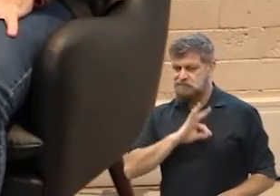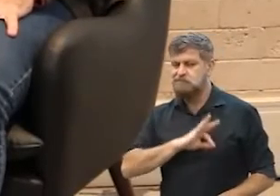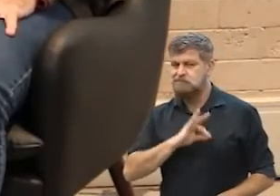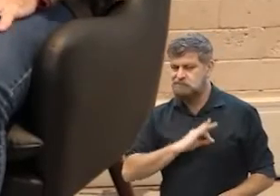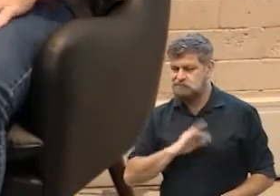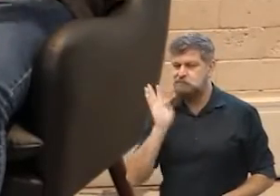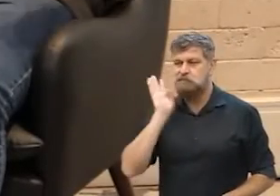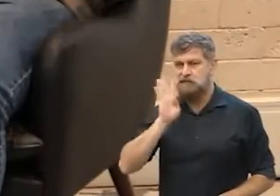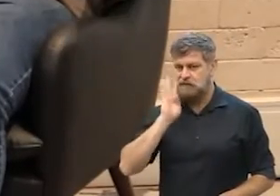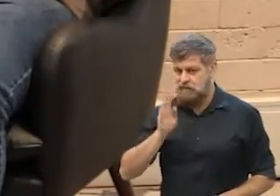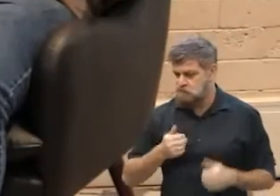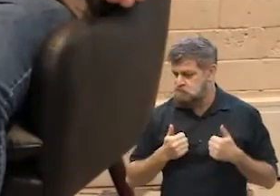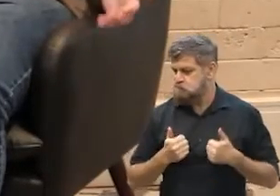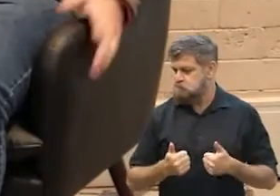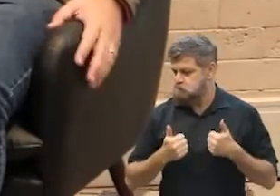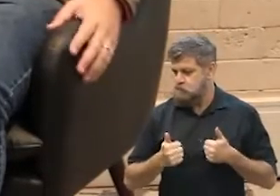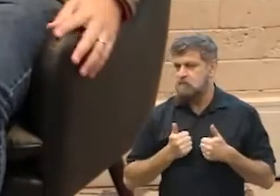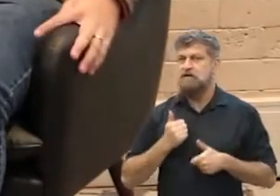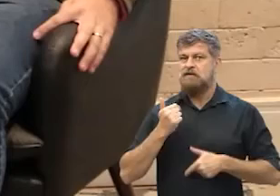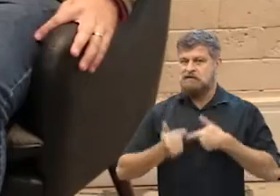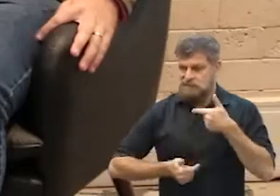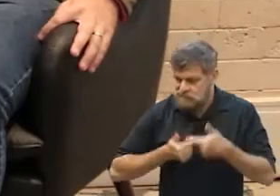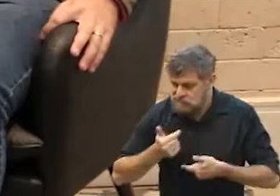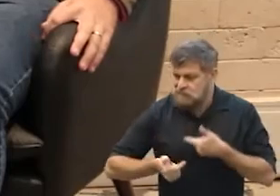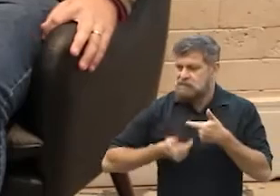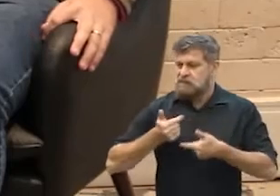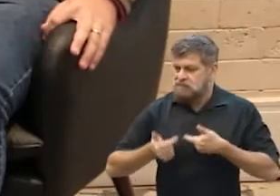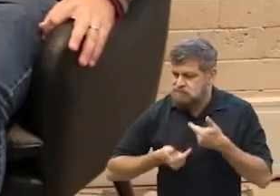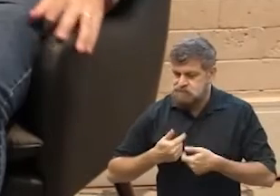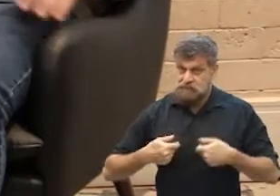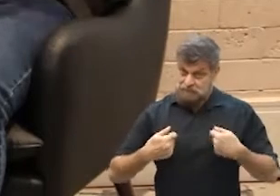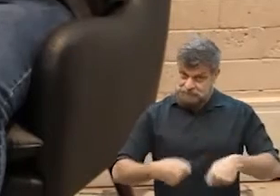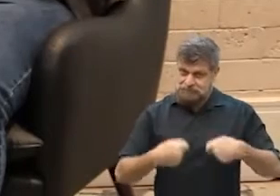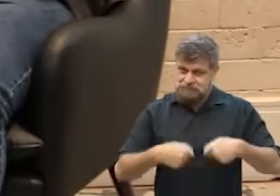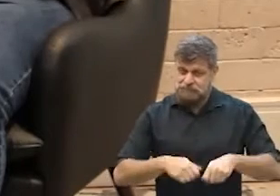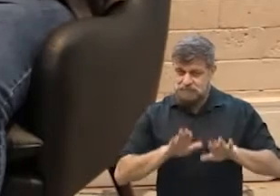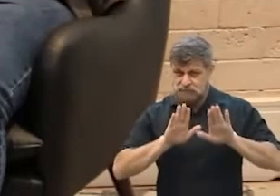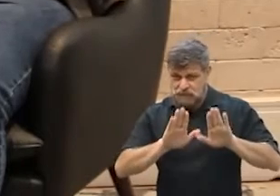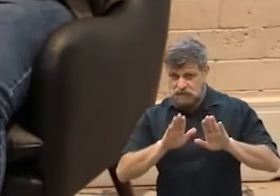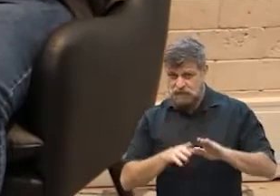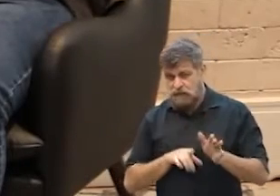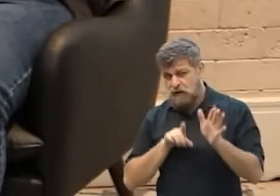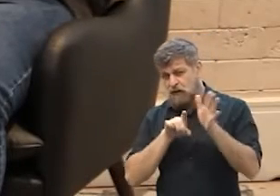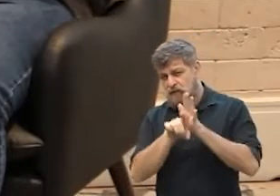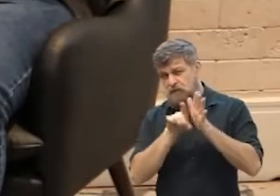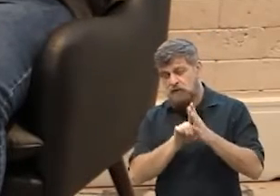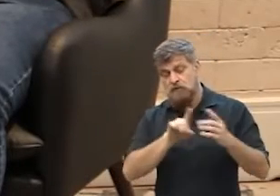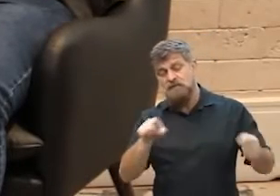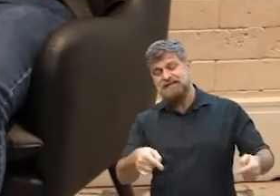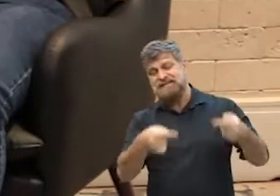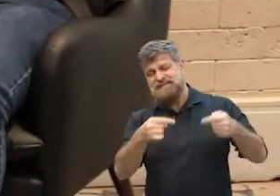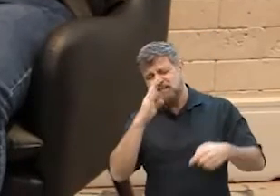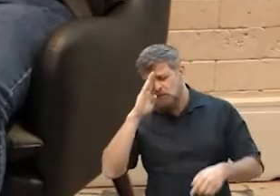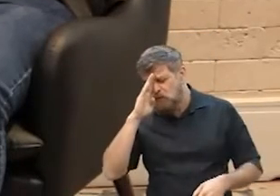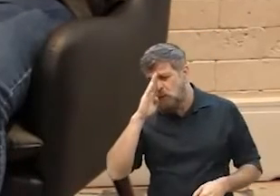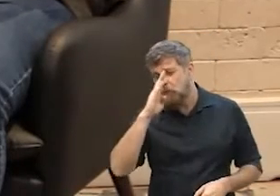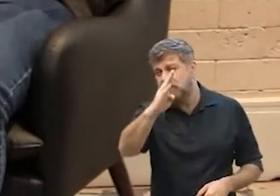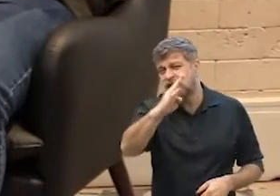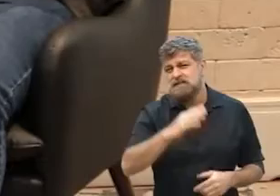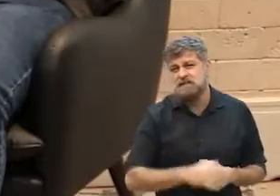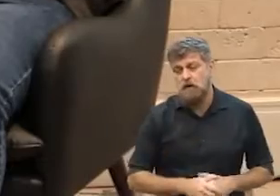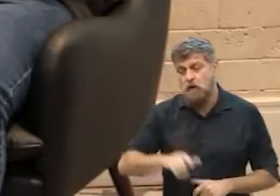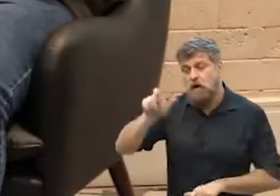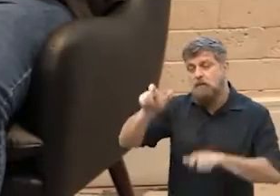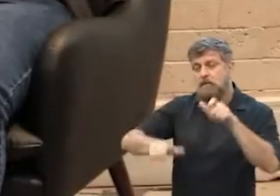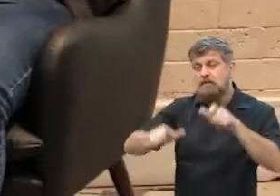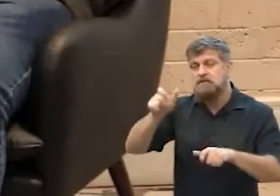bem legal. Claro que precisa trabalhar, né, Leandro? Mas quais os principais desafios que você pode passar para o